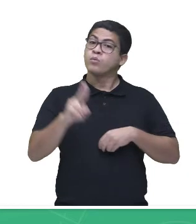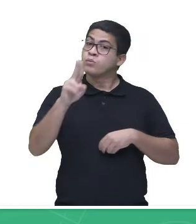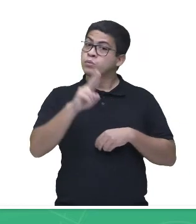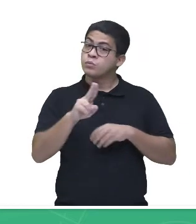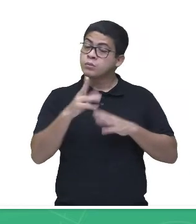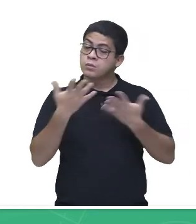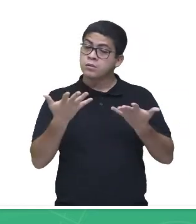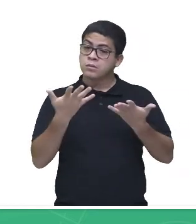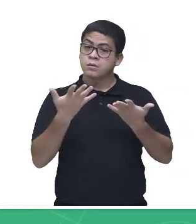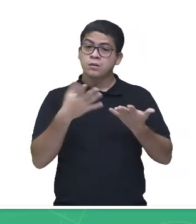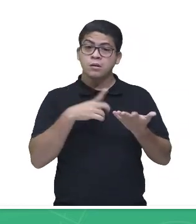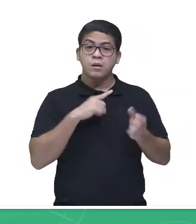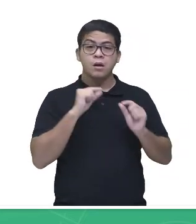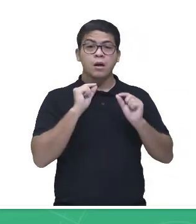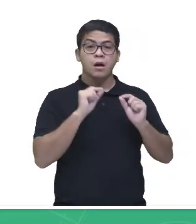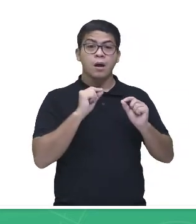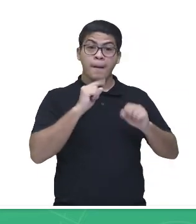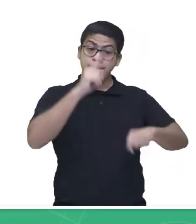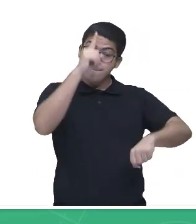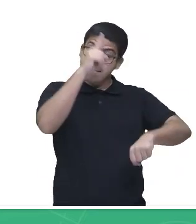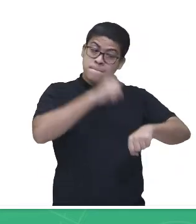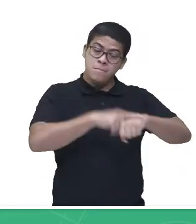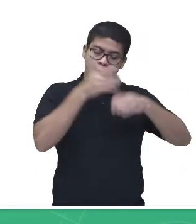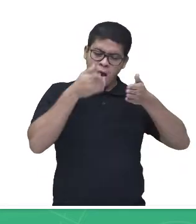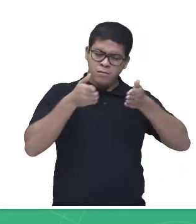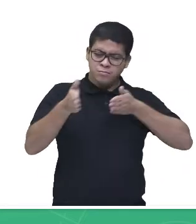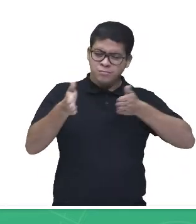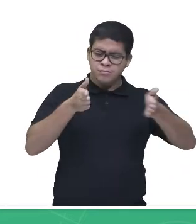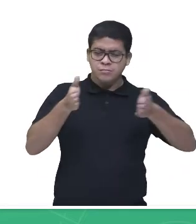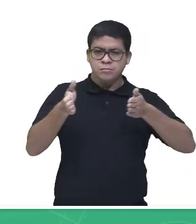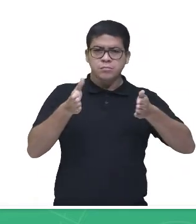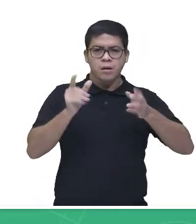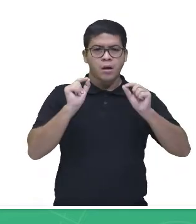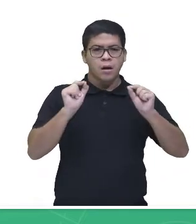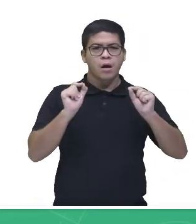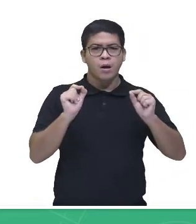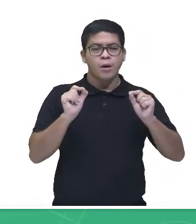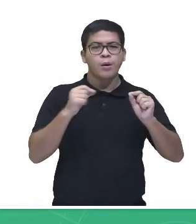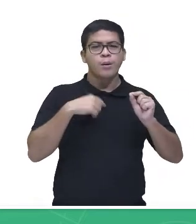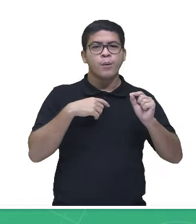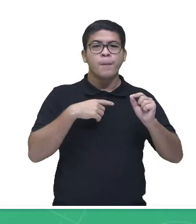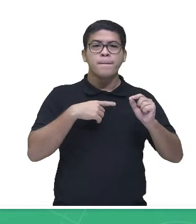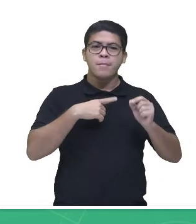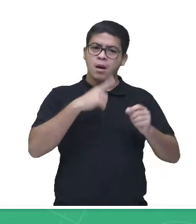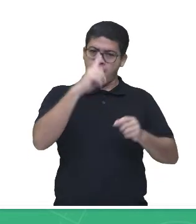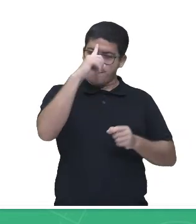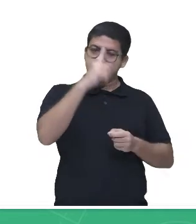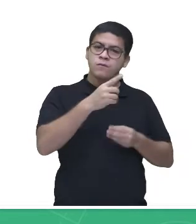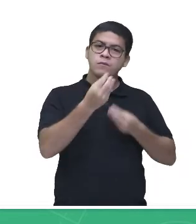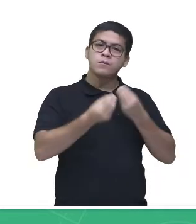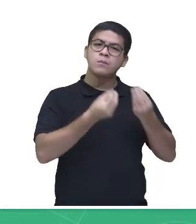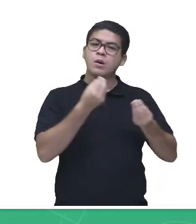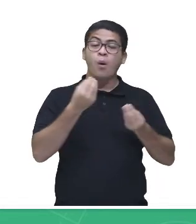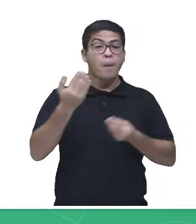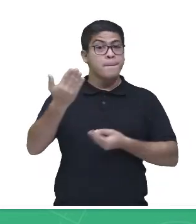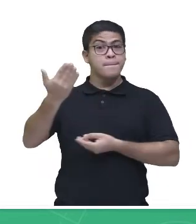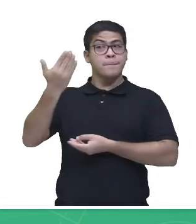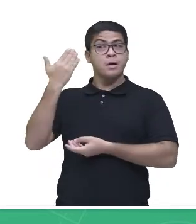sirven para marcar el tiempo, definirlo como um